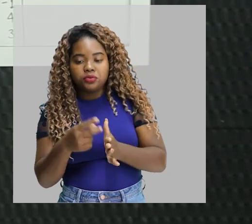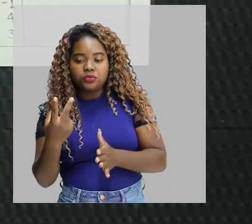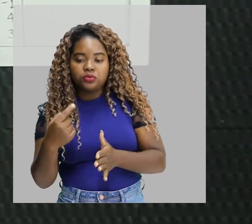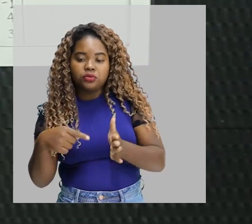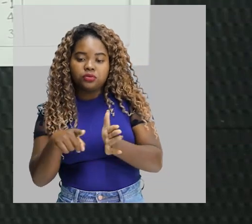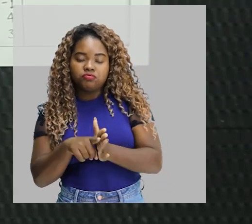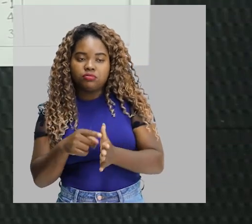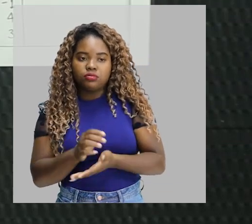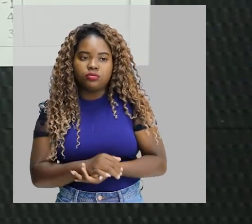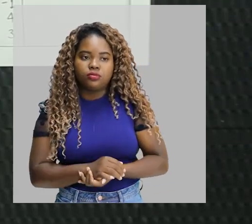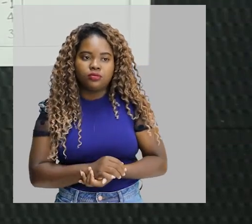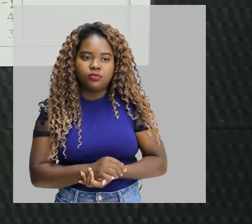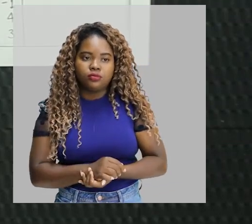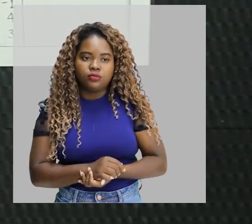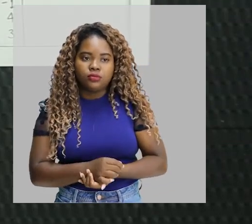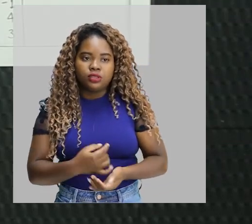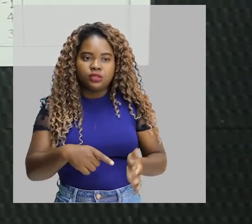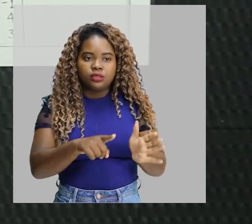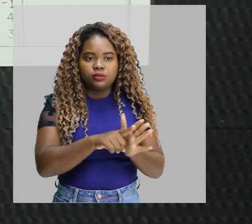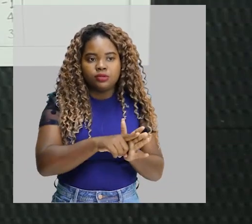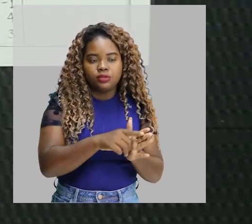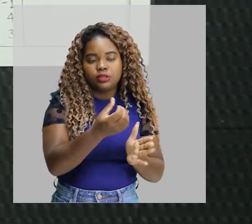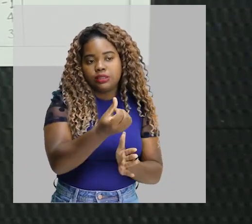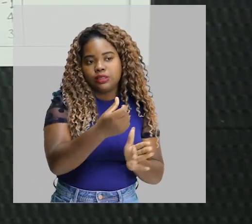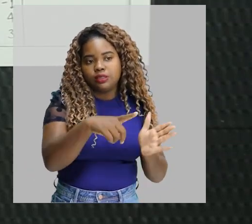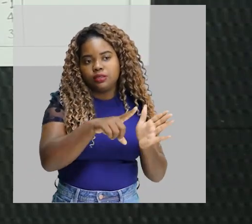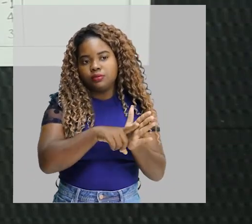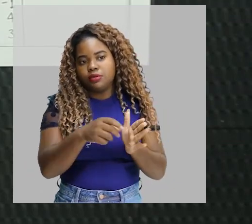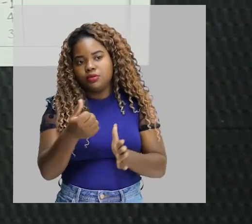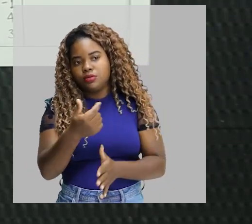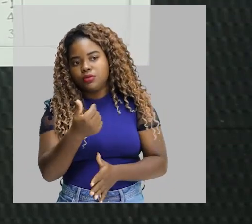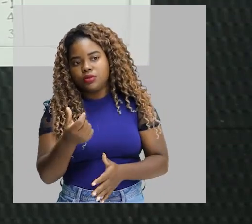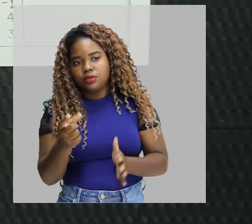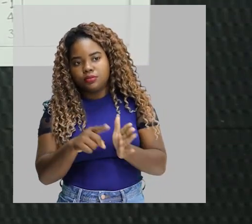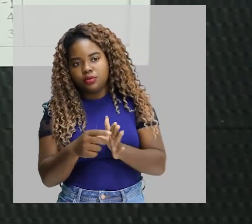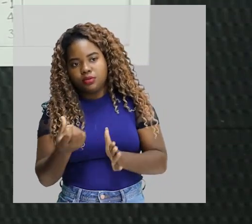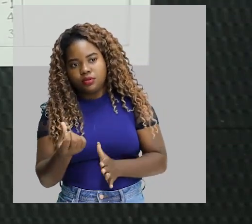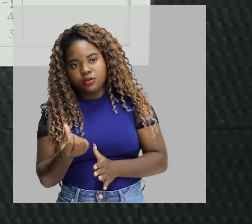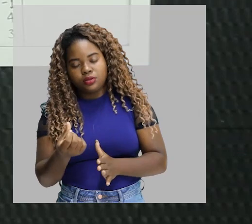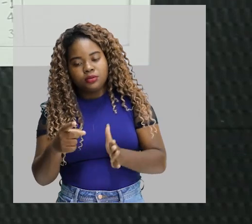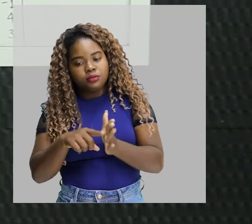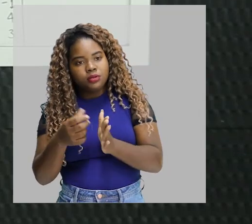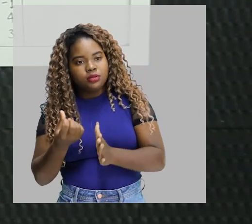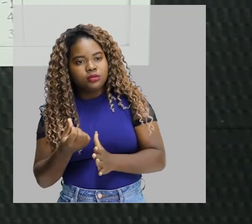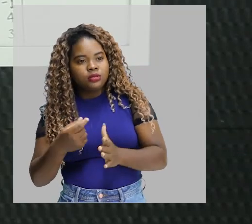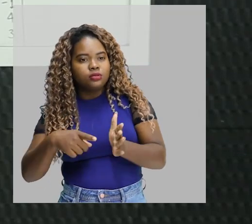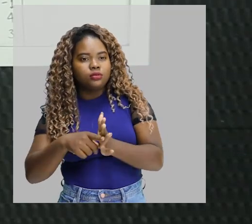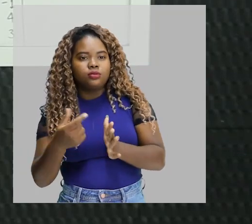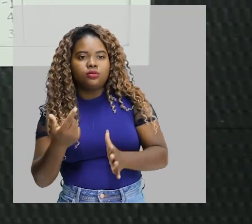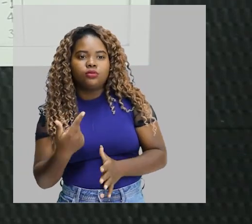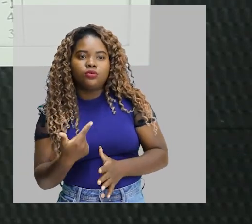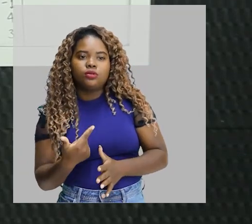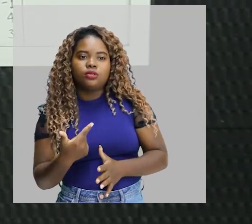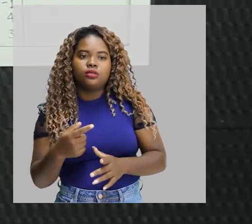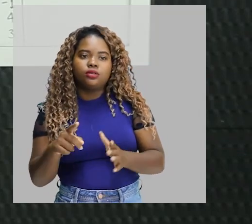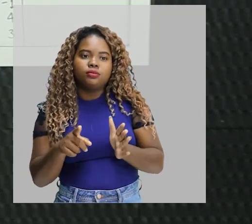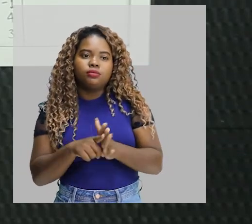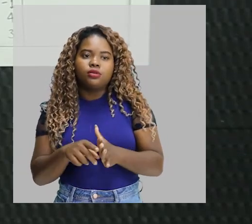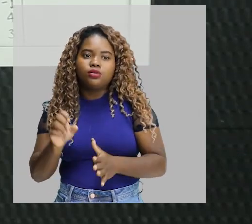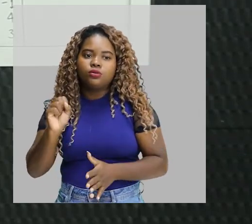nós pode fazer na ordem 6 - 12 dá - 6 - 6 - 2 dá -8